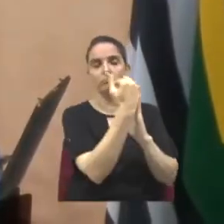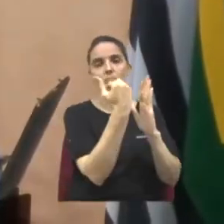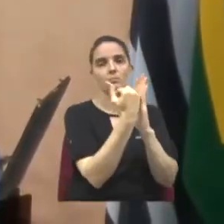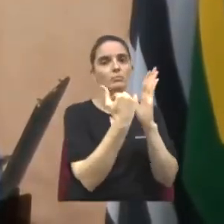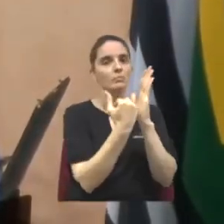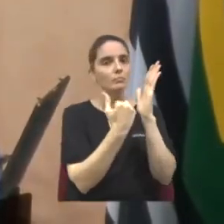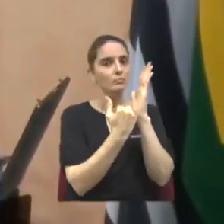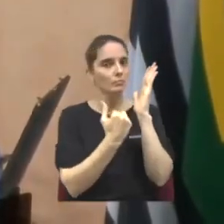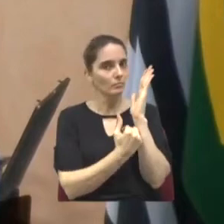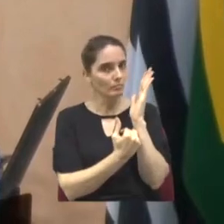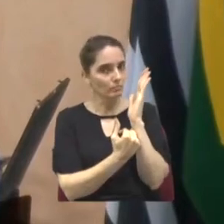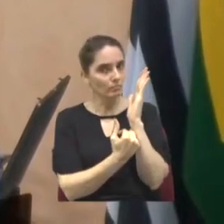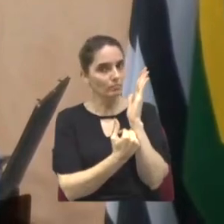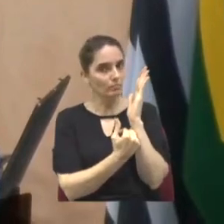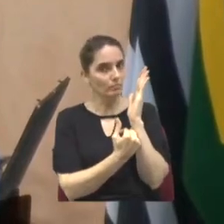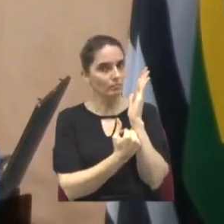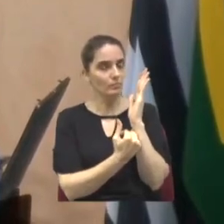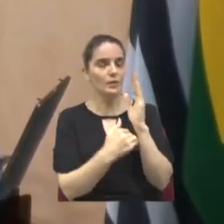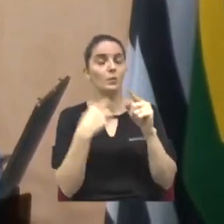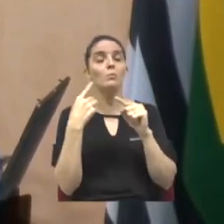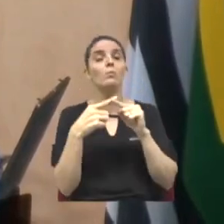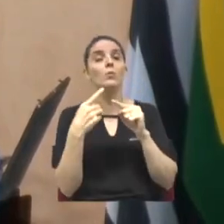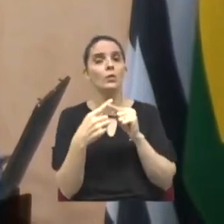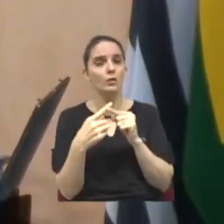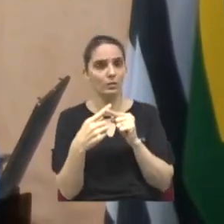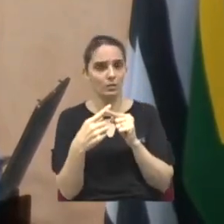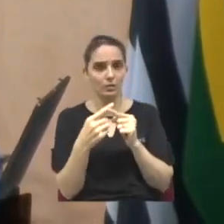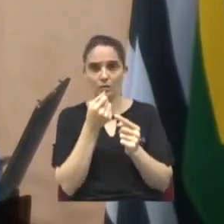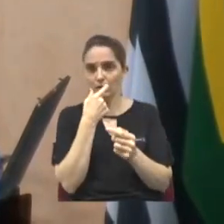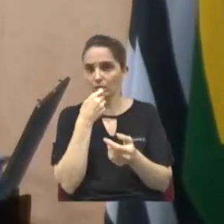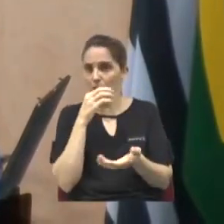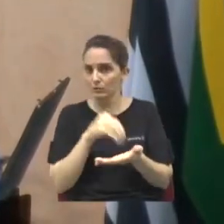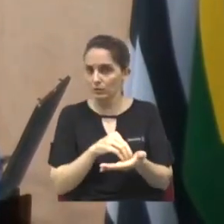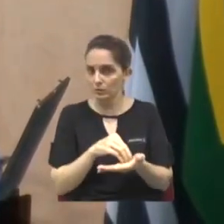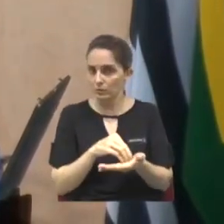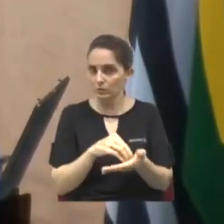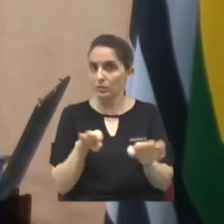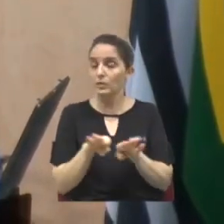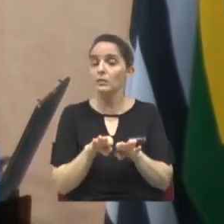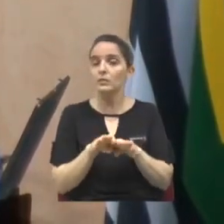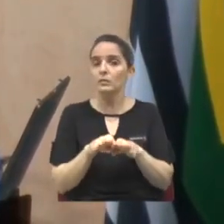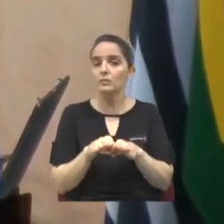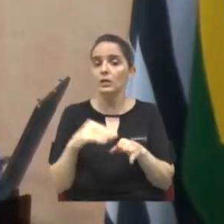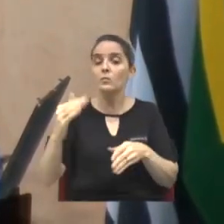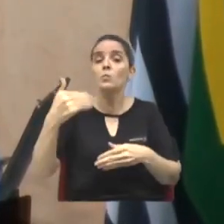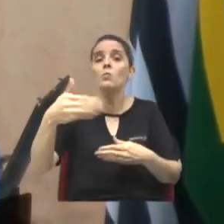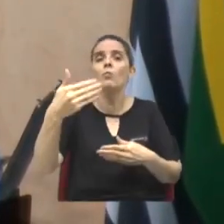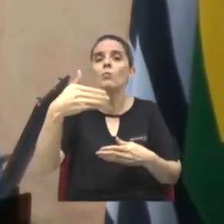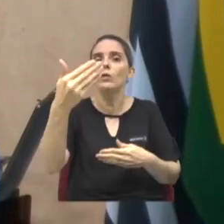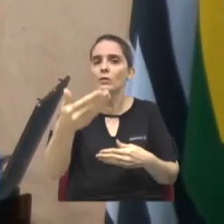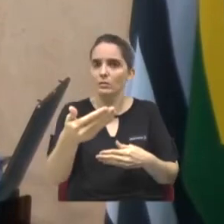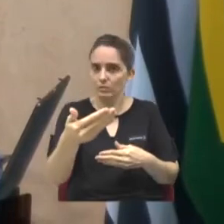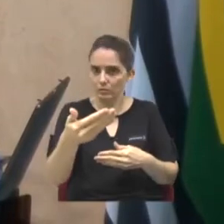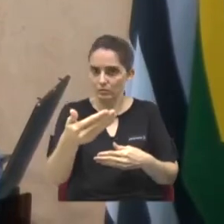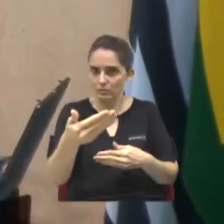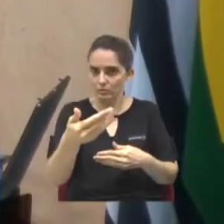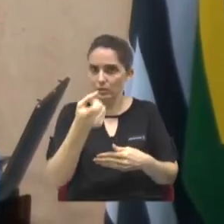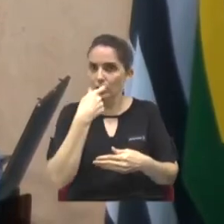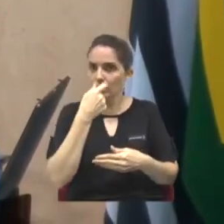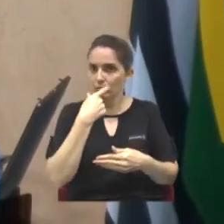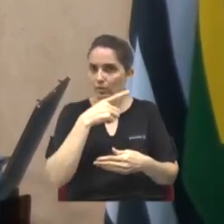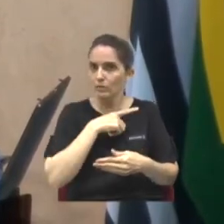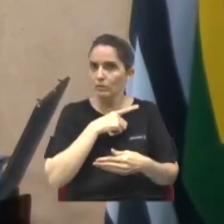de fácil acesso, bem como motivo pela falta e previsão também